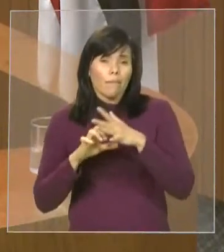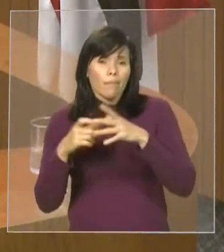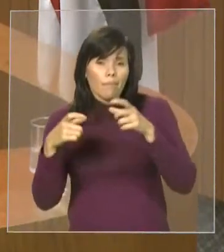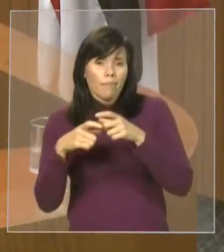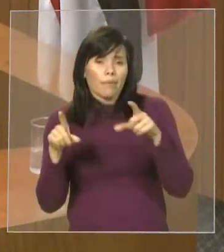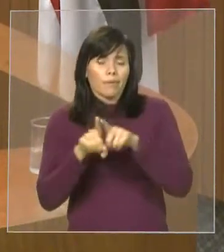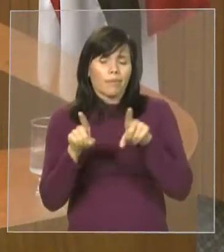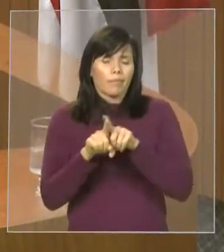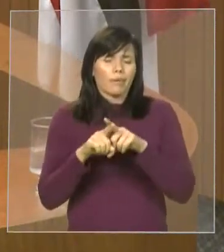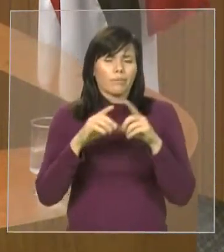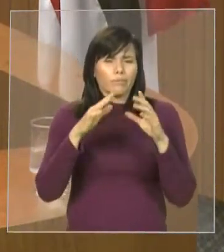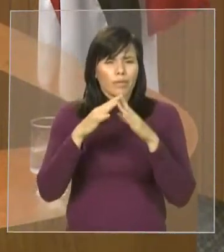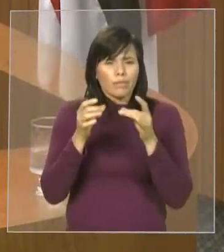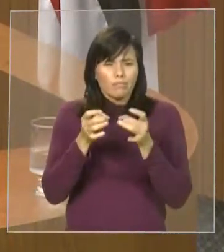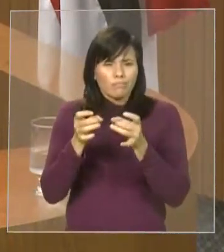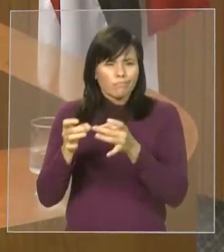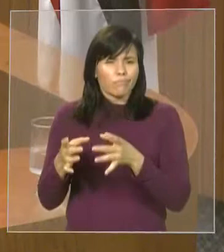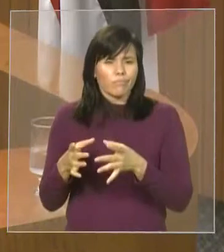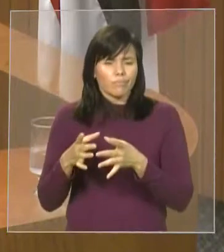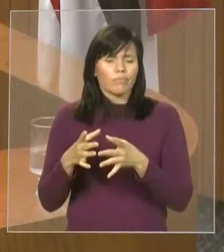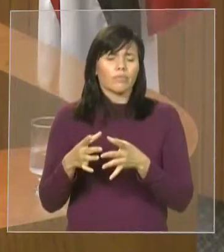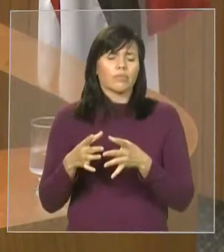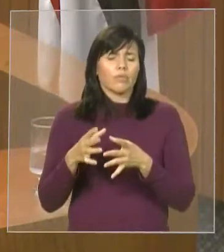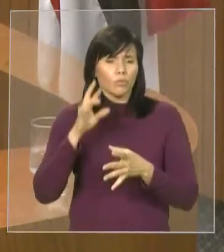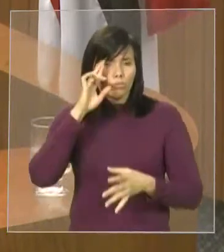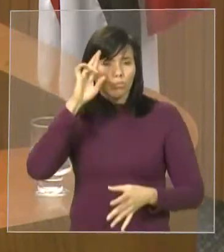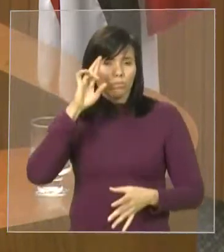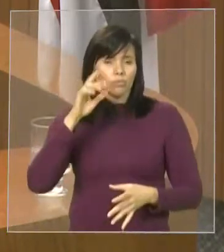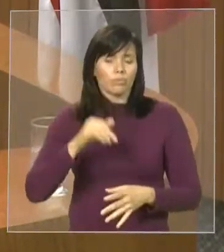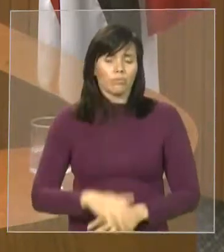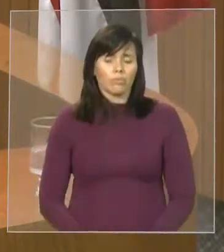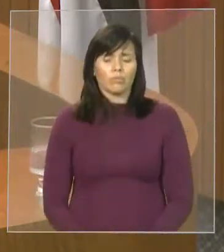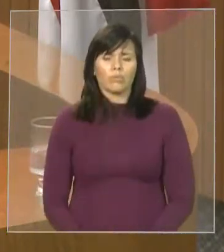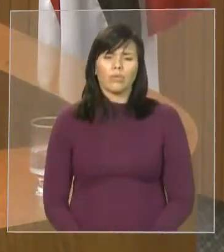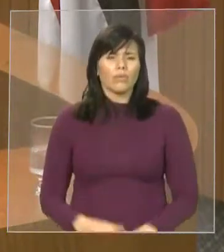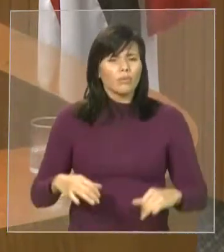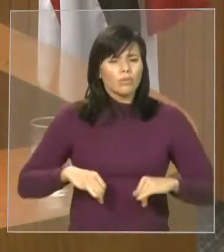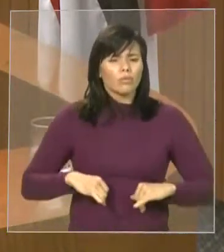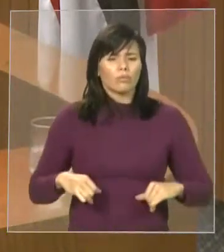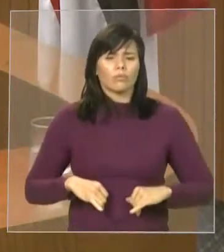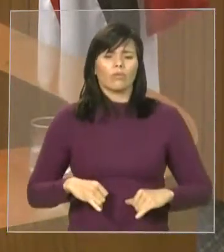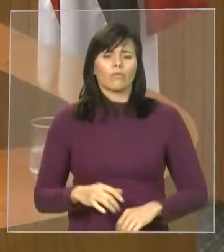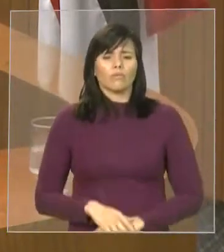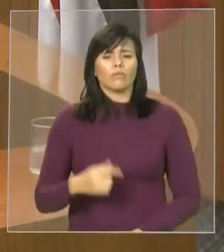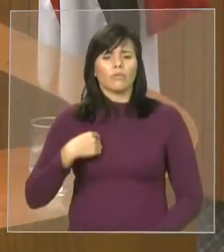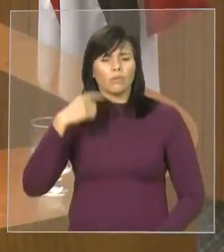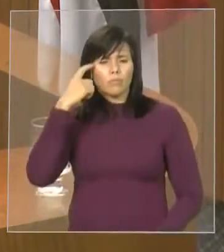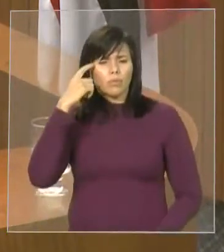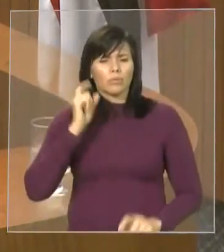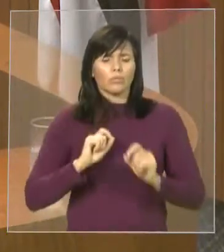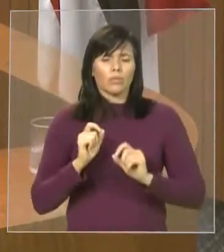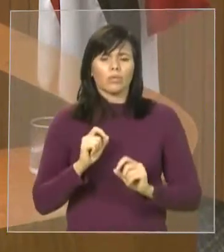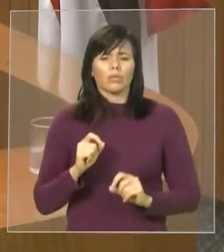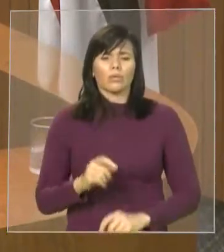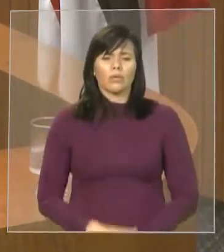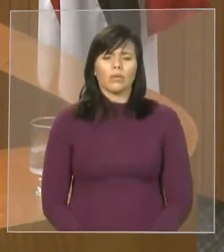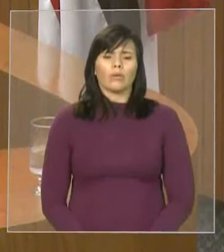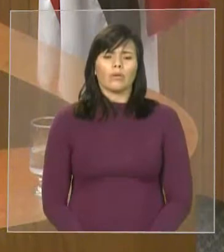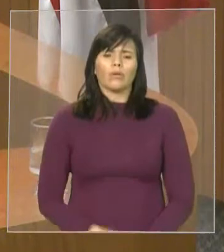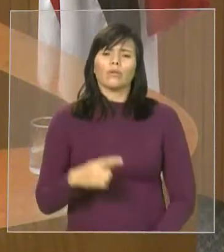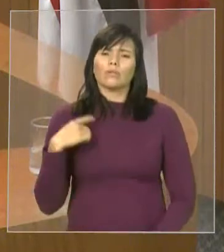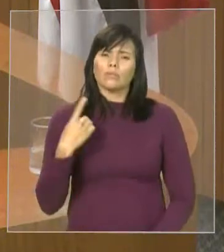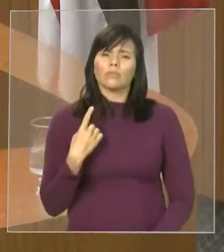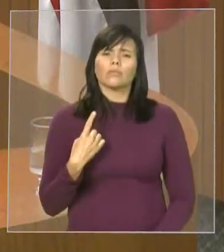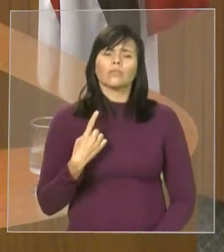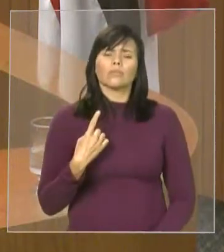lembrar que há um pedido que será votado ainda hoje, deputado Max Barros, se houver quórum, de um requerimento para que o secretário da Fazenda venha a